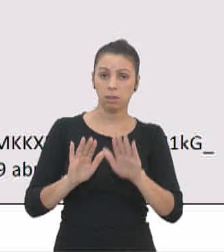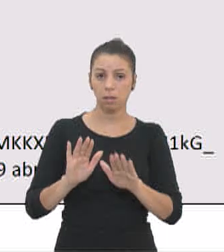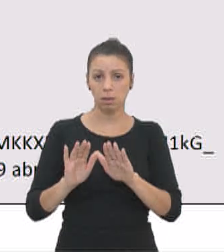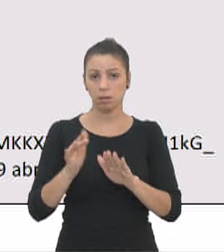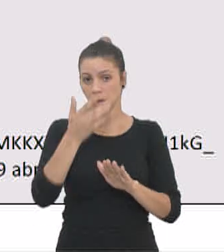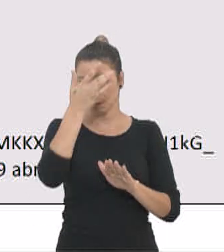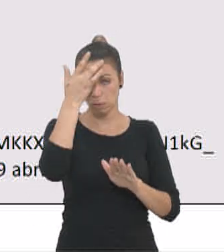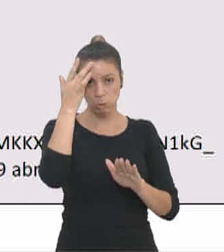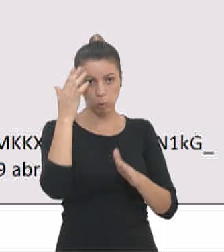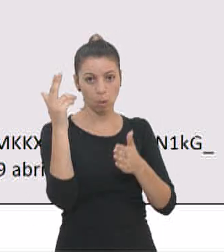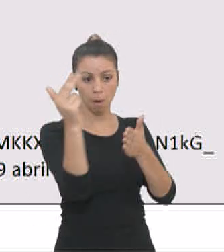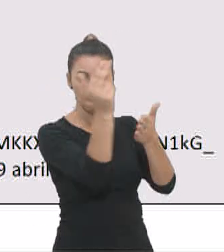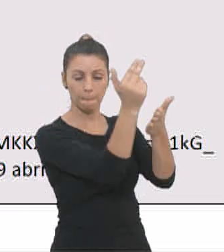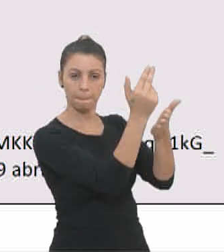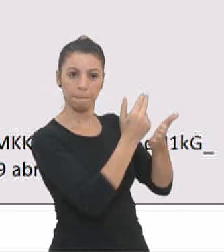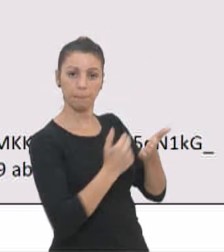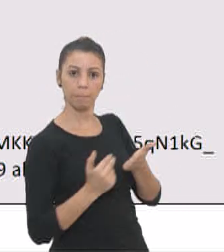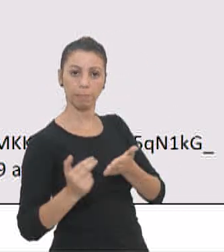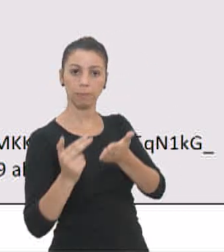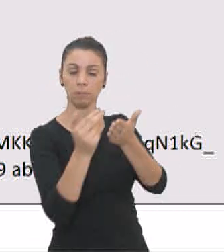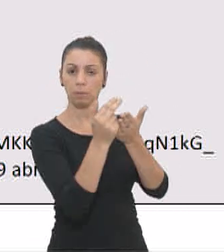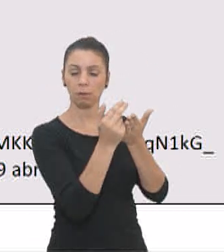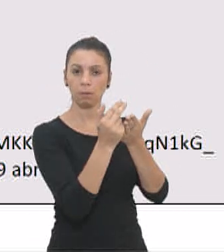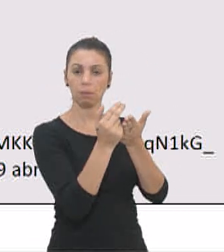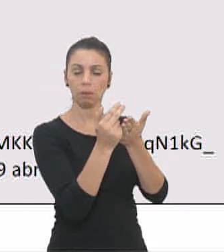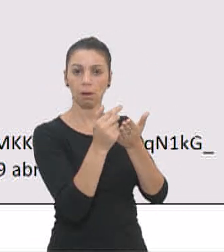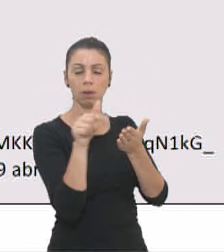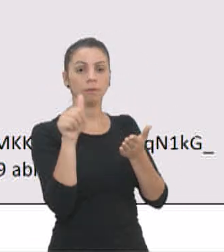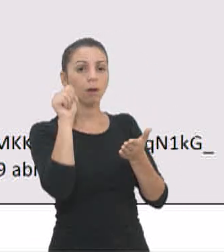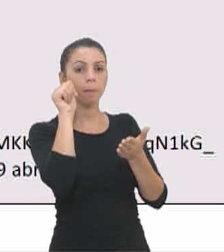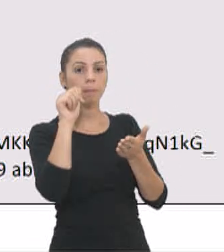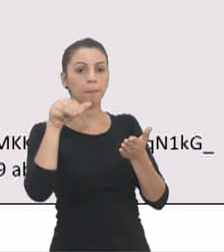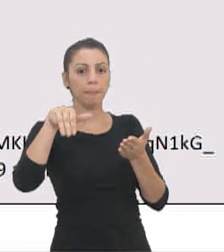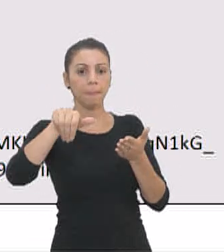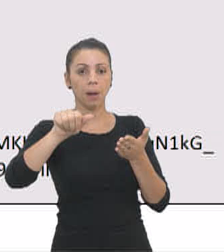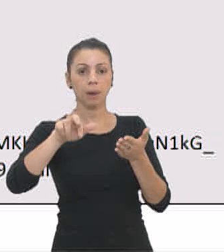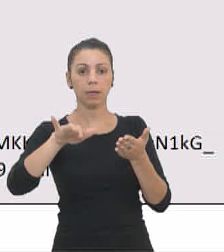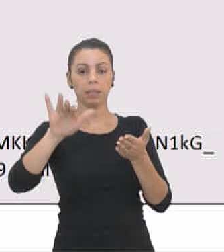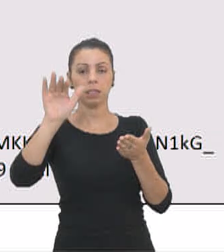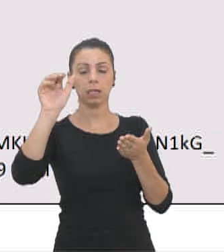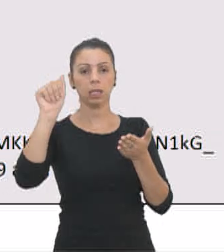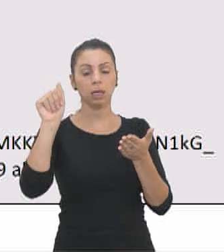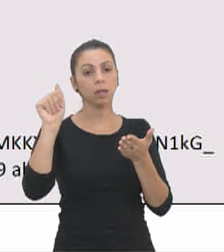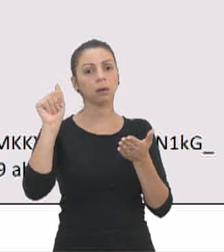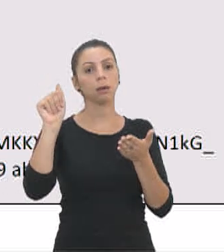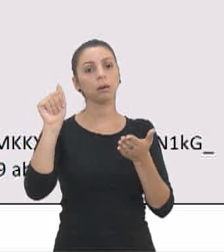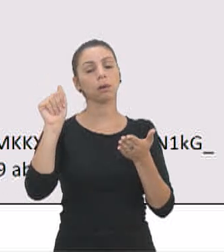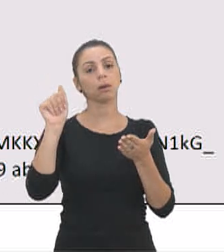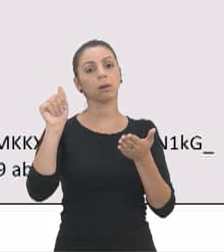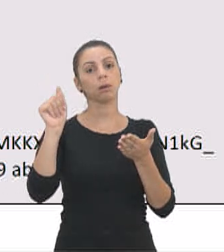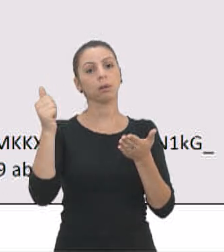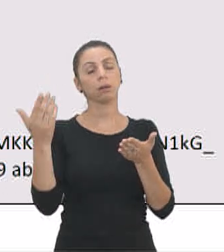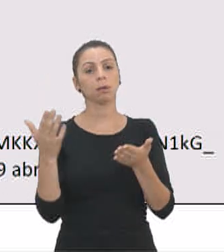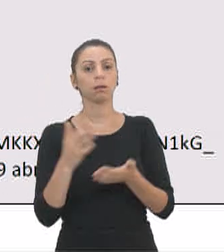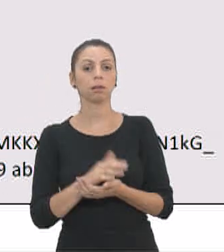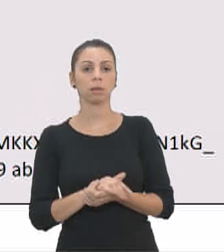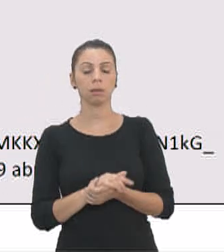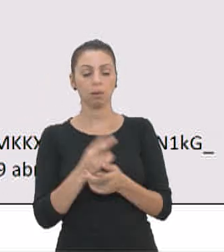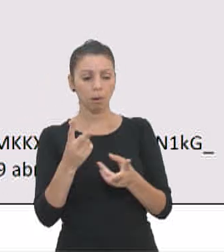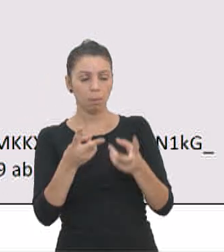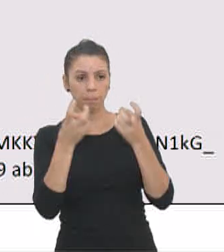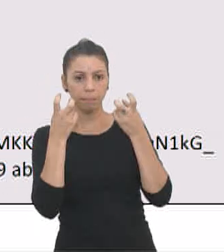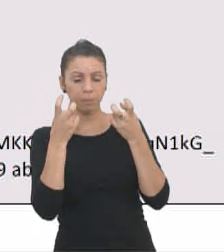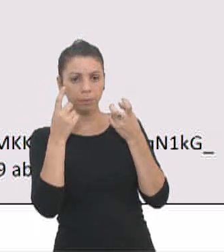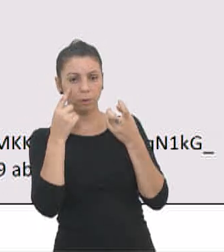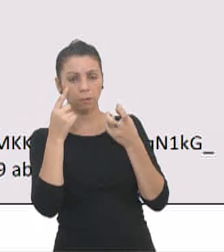essa obra, ele via a Maria Antonieta como uma vítima. Porque se você observar, ela está